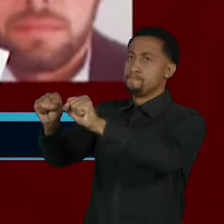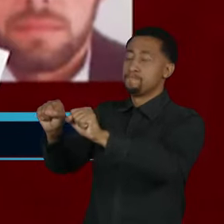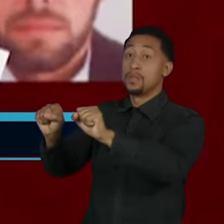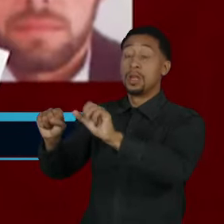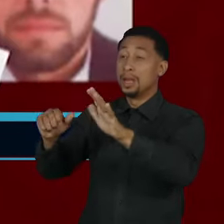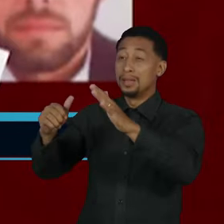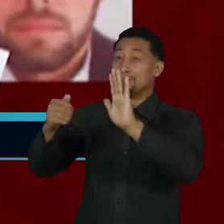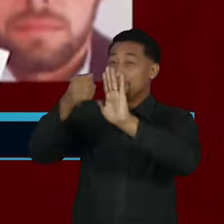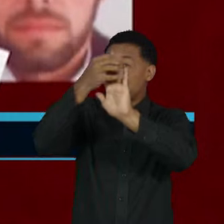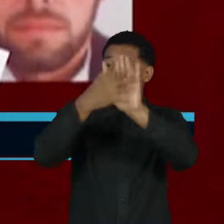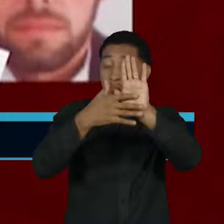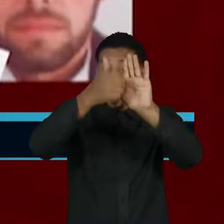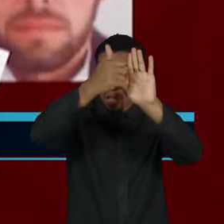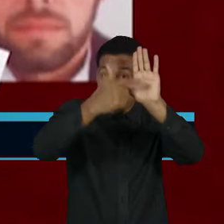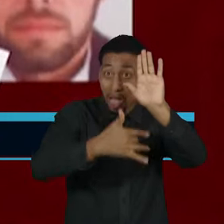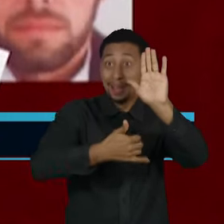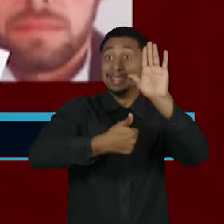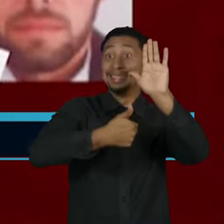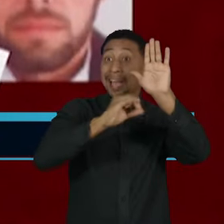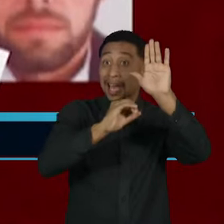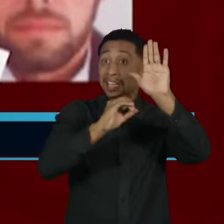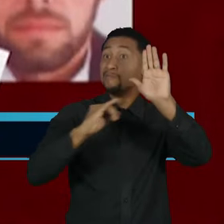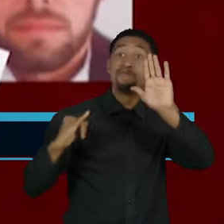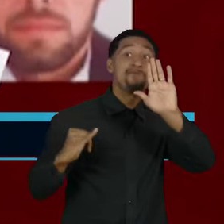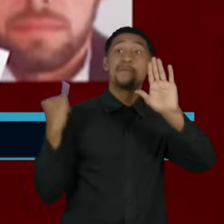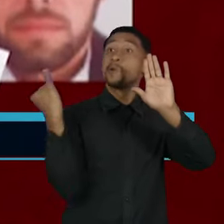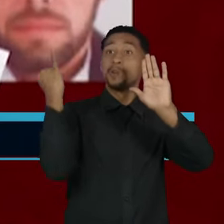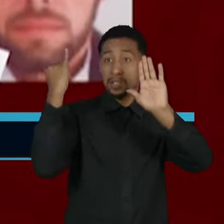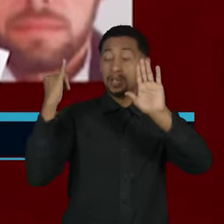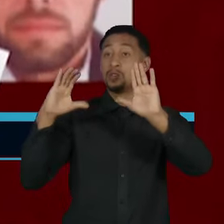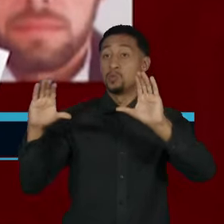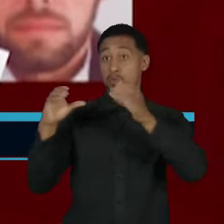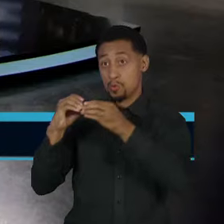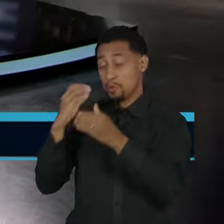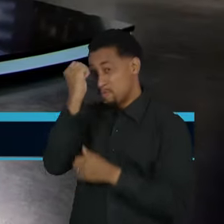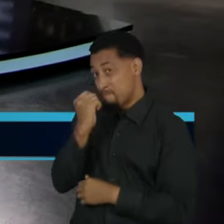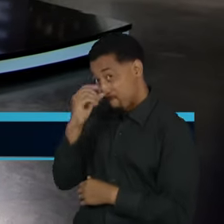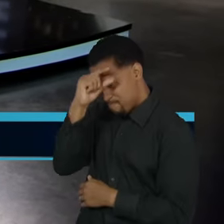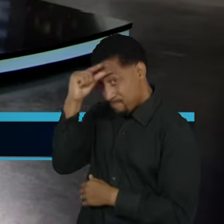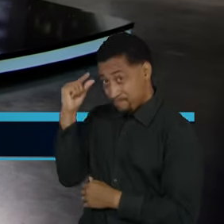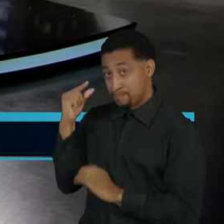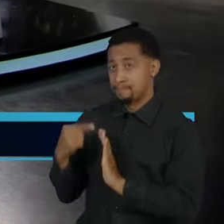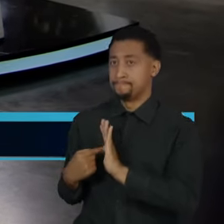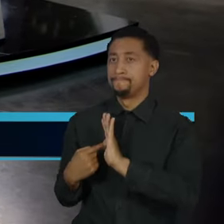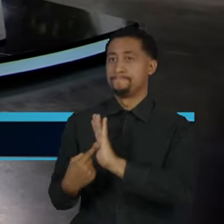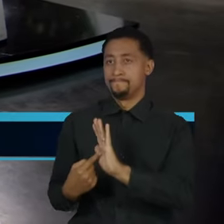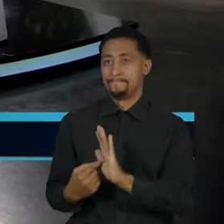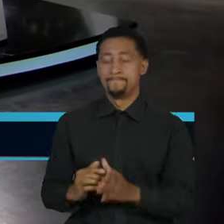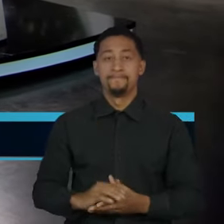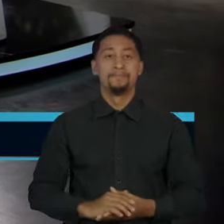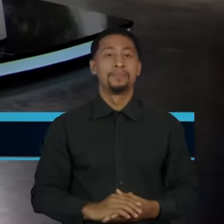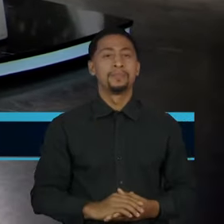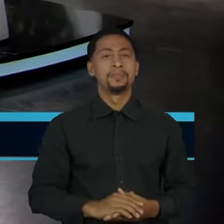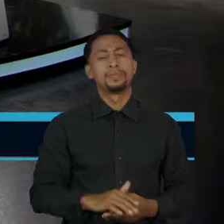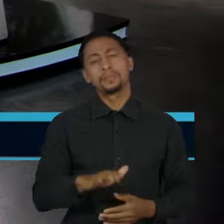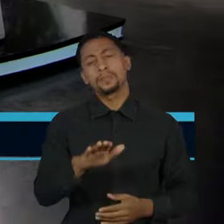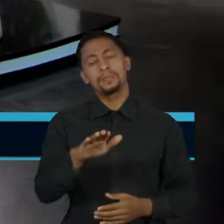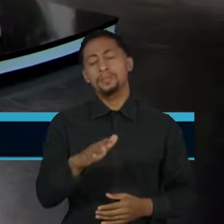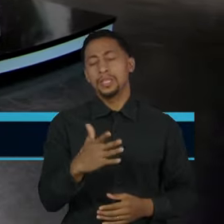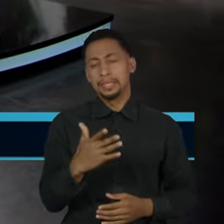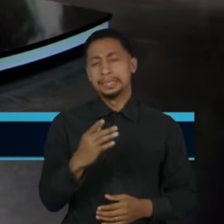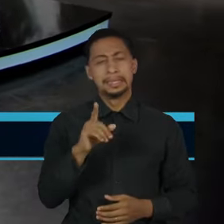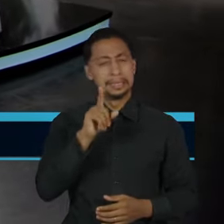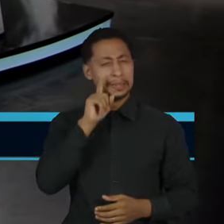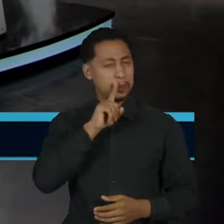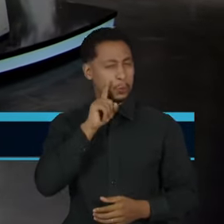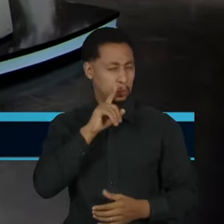da ala militar sênior do Hamas, disse o contra-almirante. João, como os Estados Unidos devem interpretar